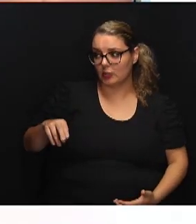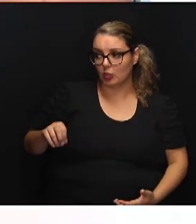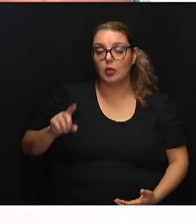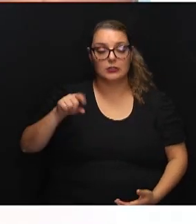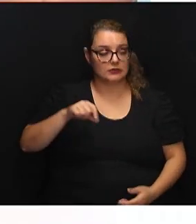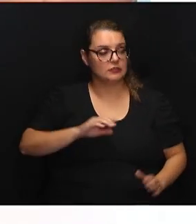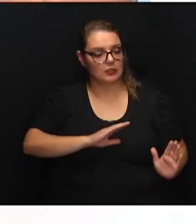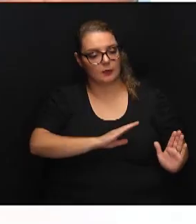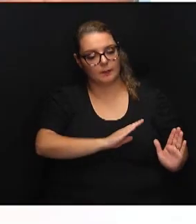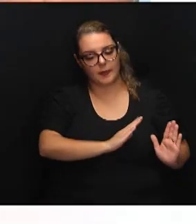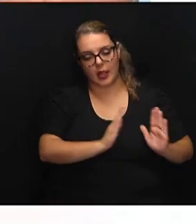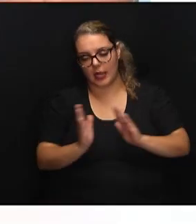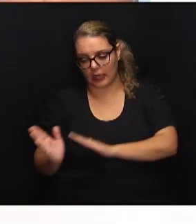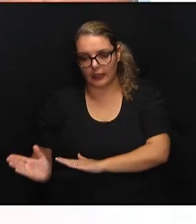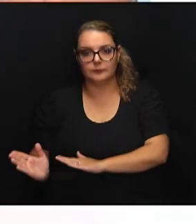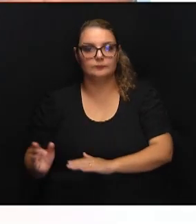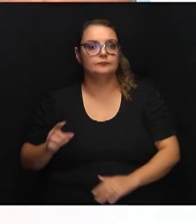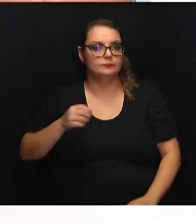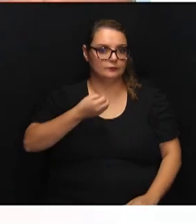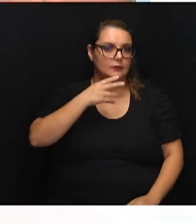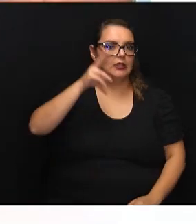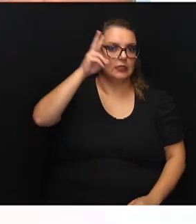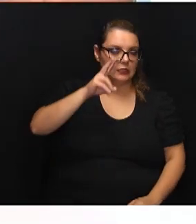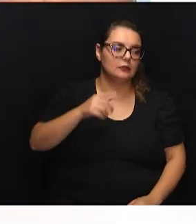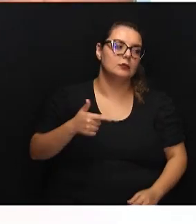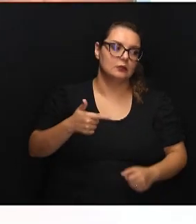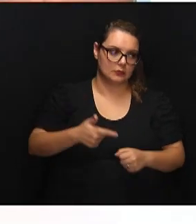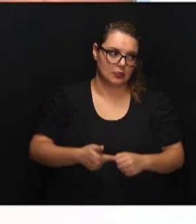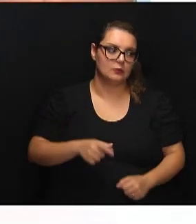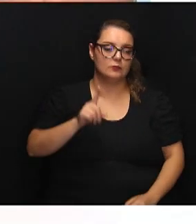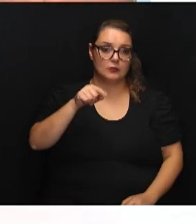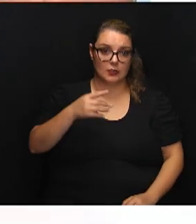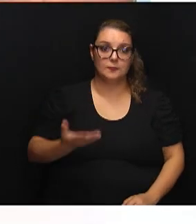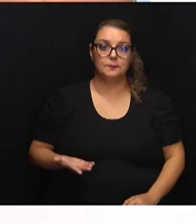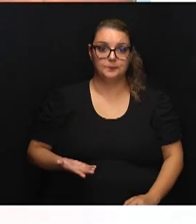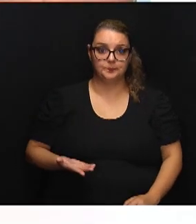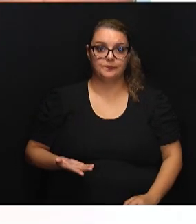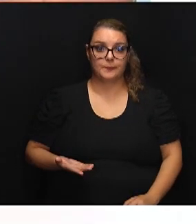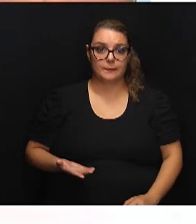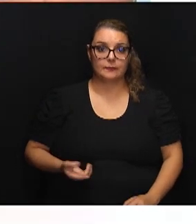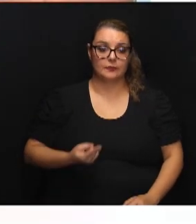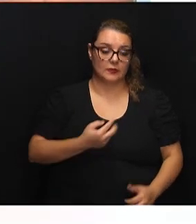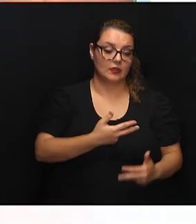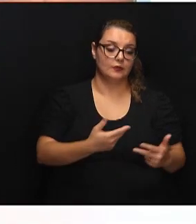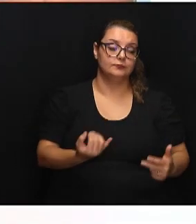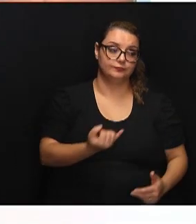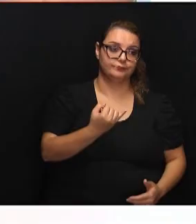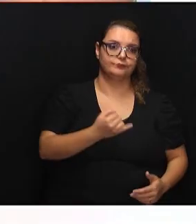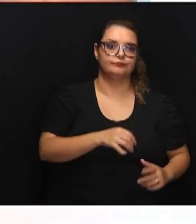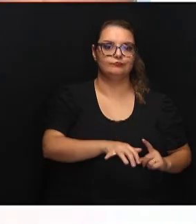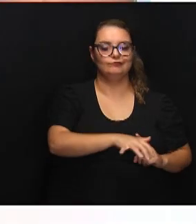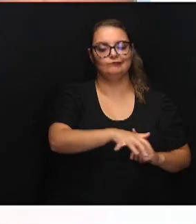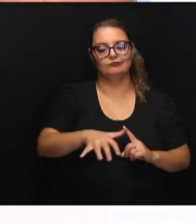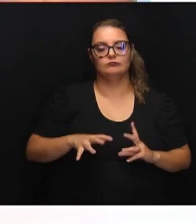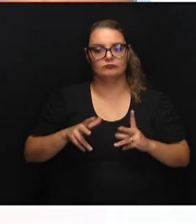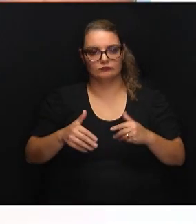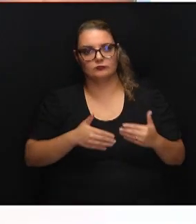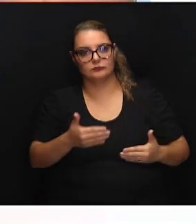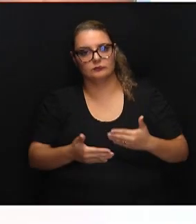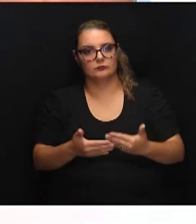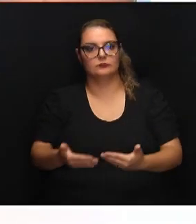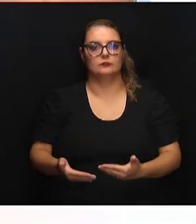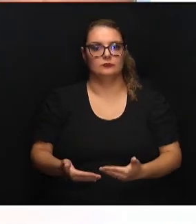lembrado a gasolina, porque ele é um fator importante aqui neste processo de